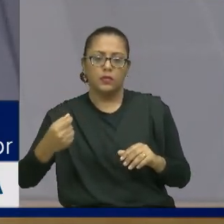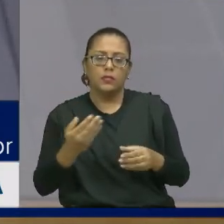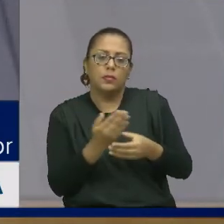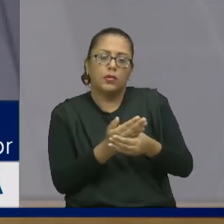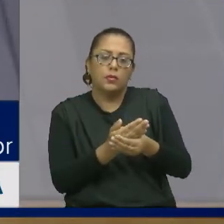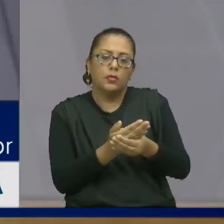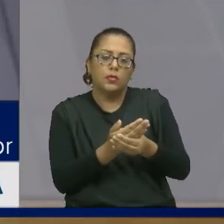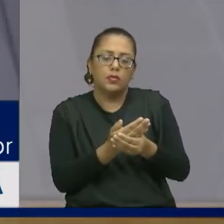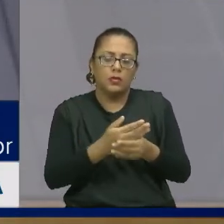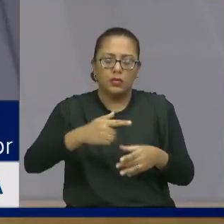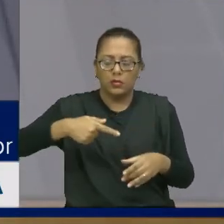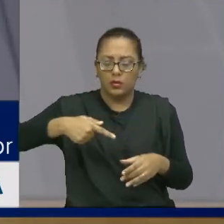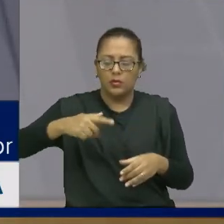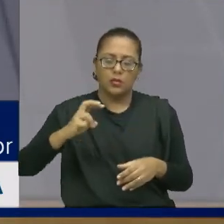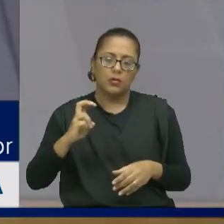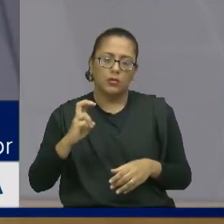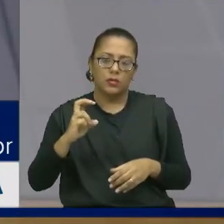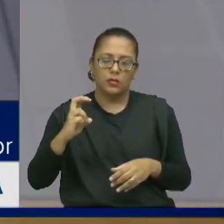processo